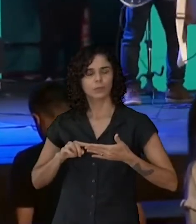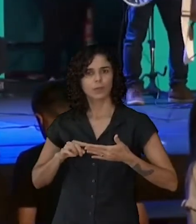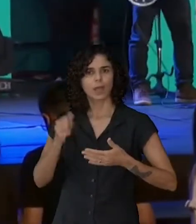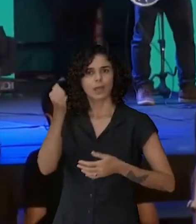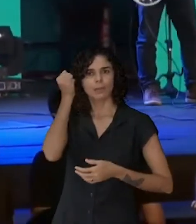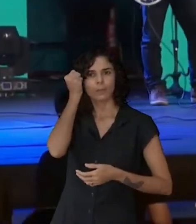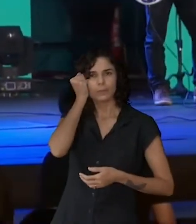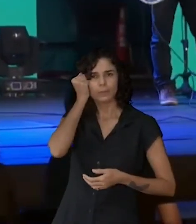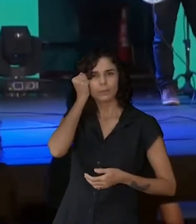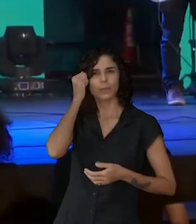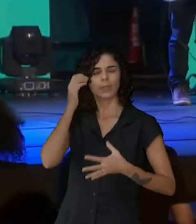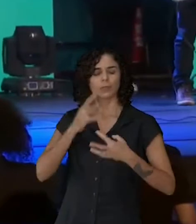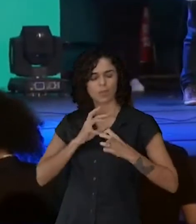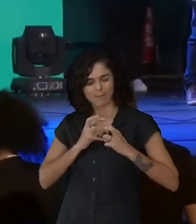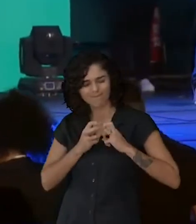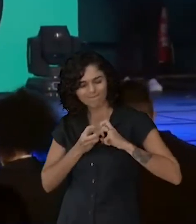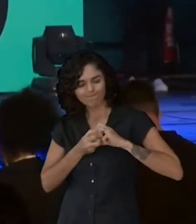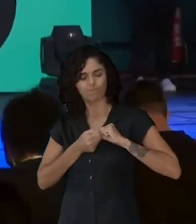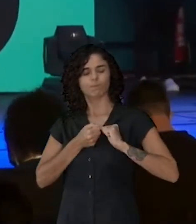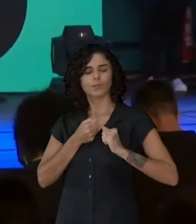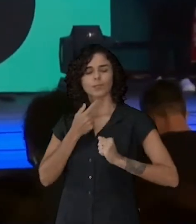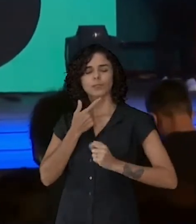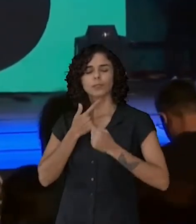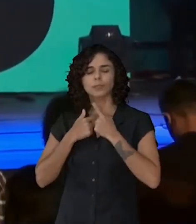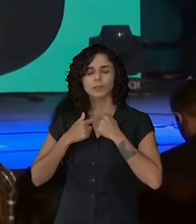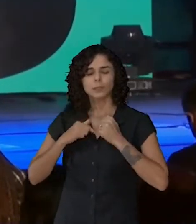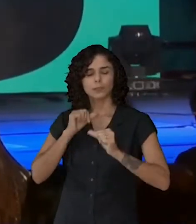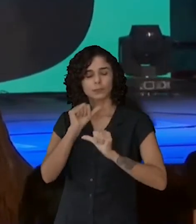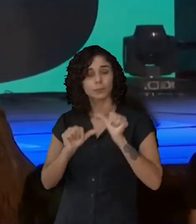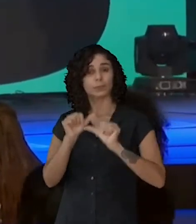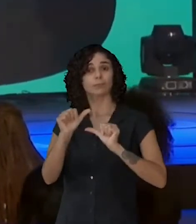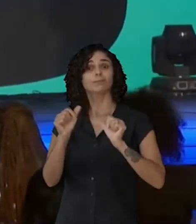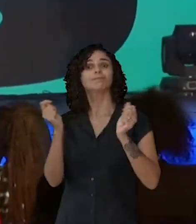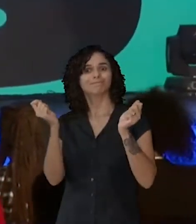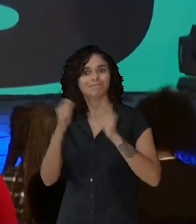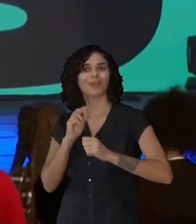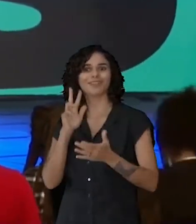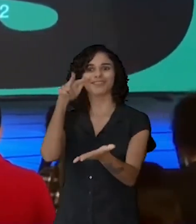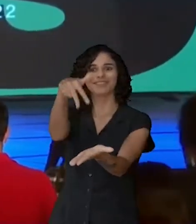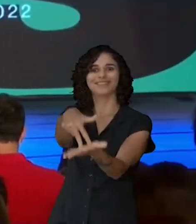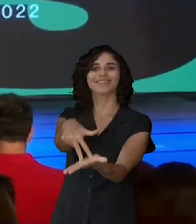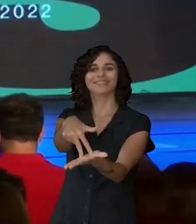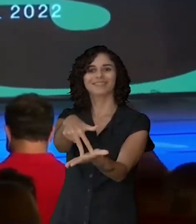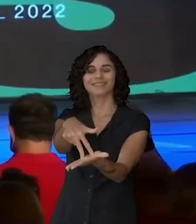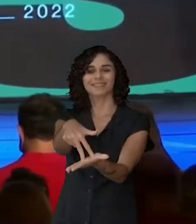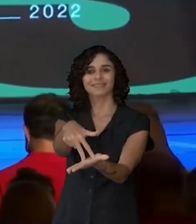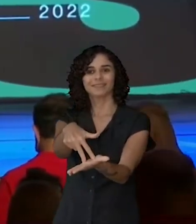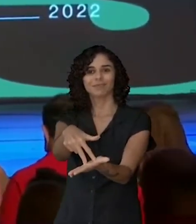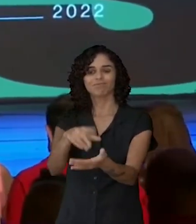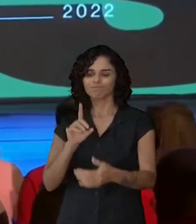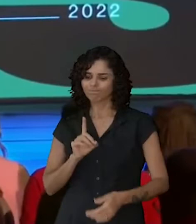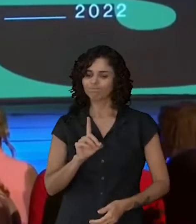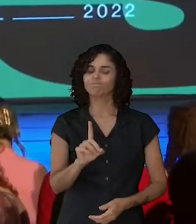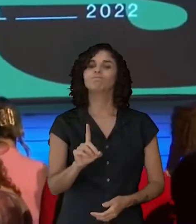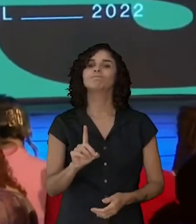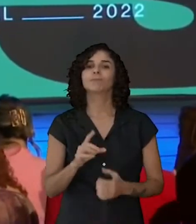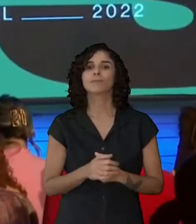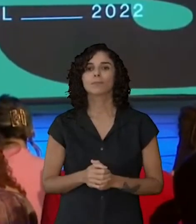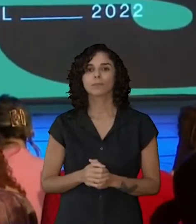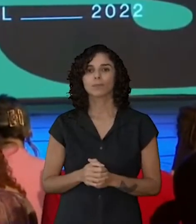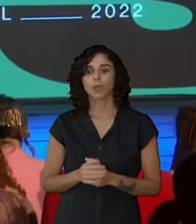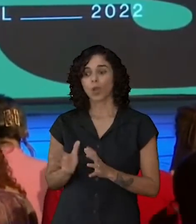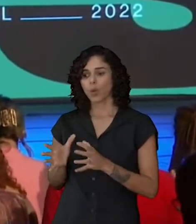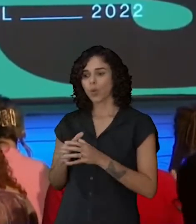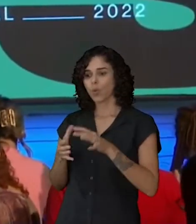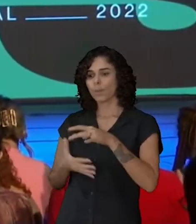quebrantamento, desejo de mudança, pode vir, pode vir. E o pessoal da equipe só vai se aproximar